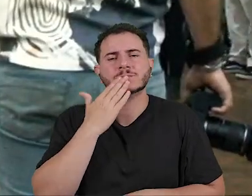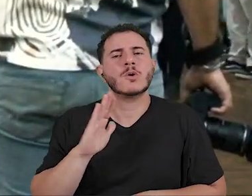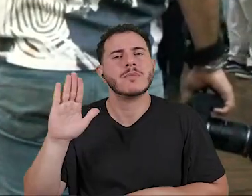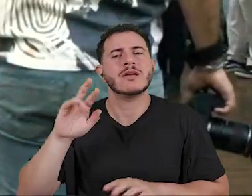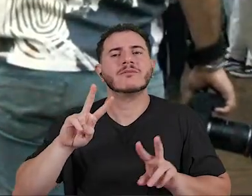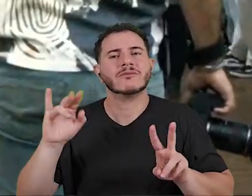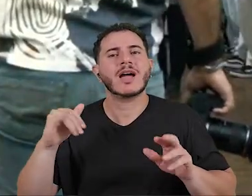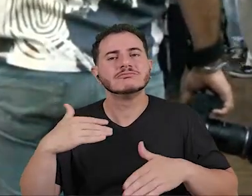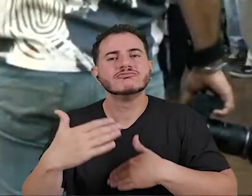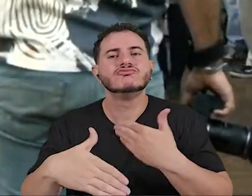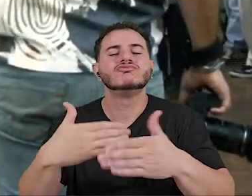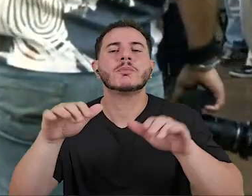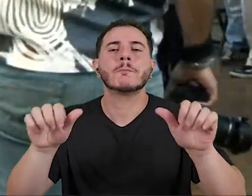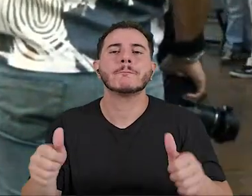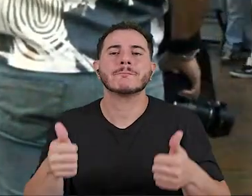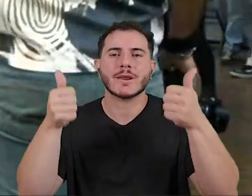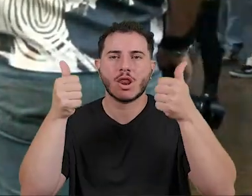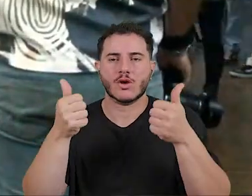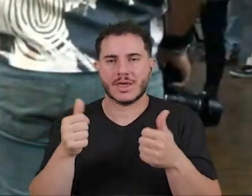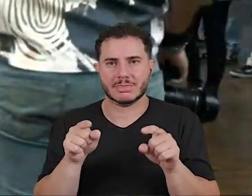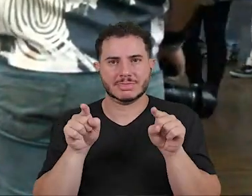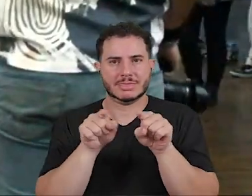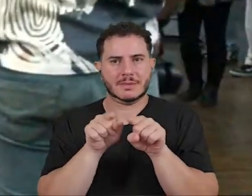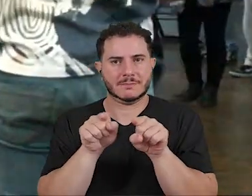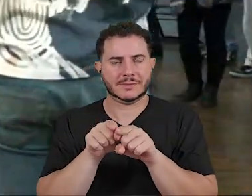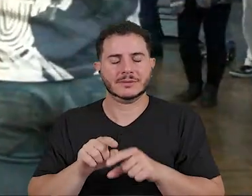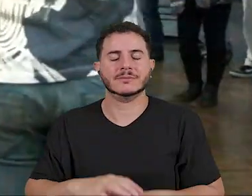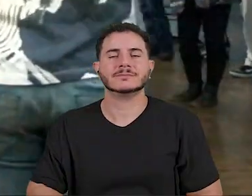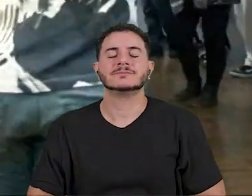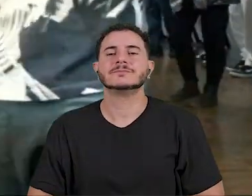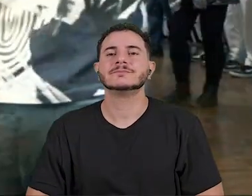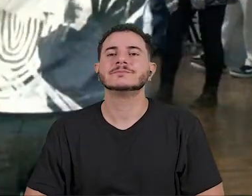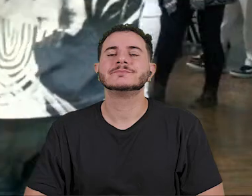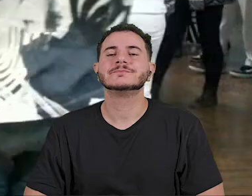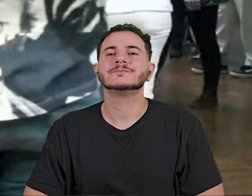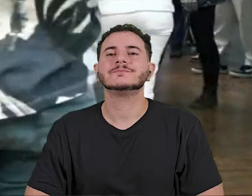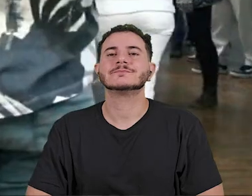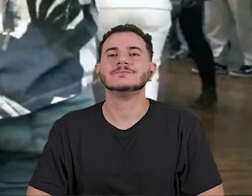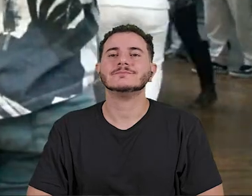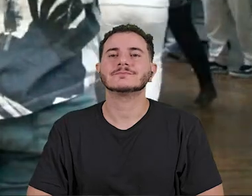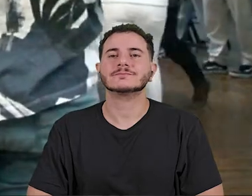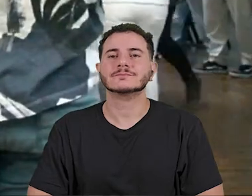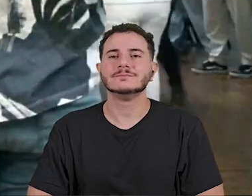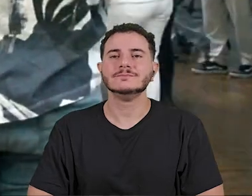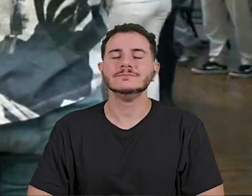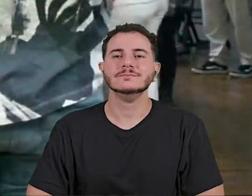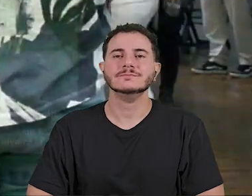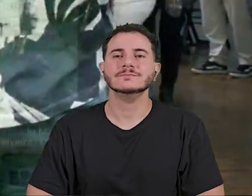Vai.